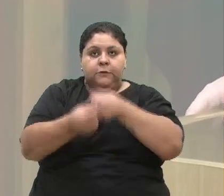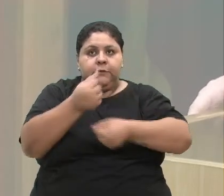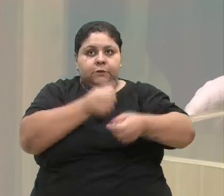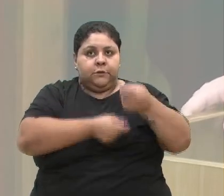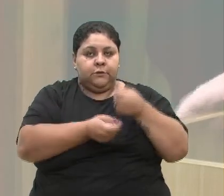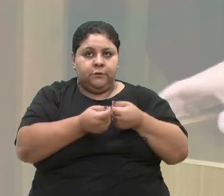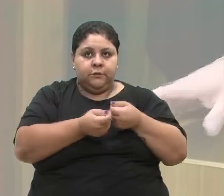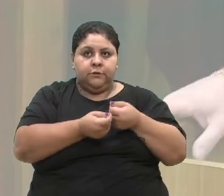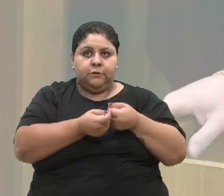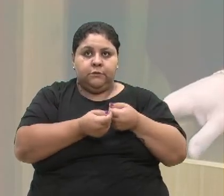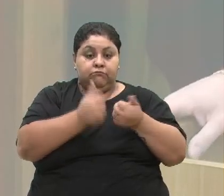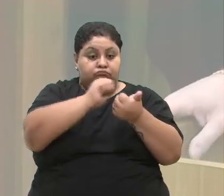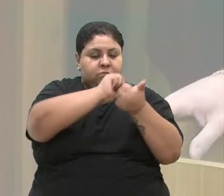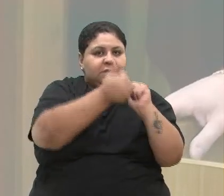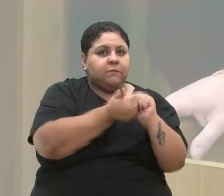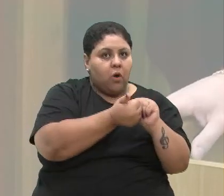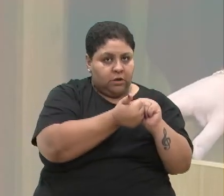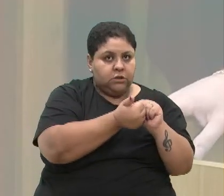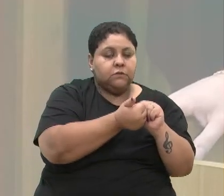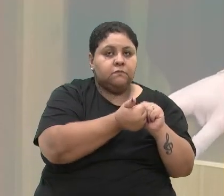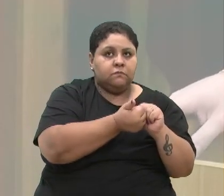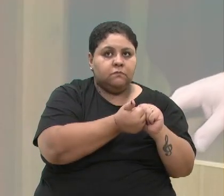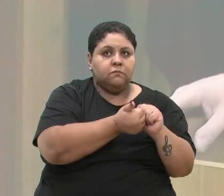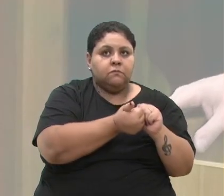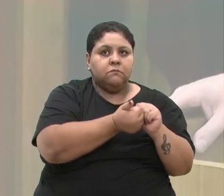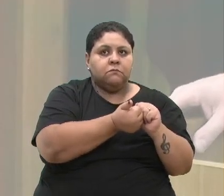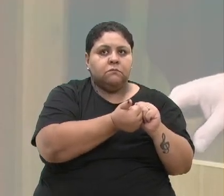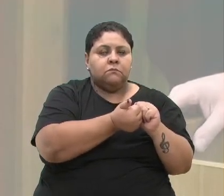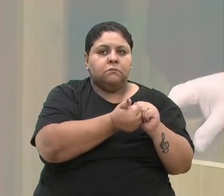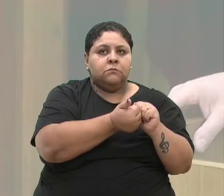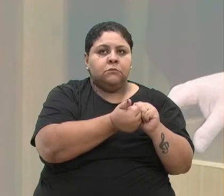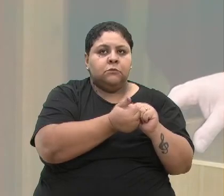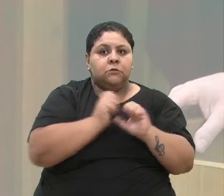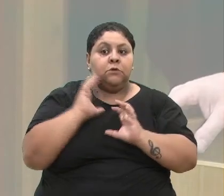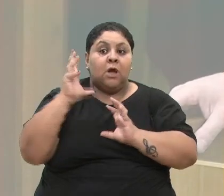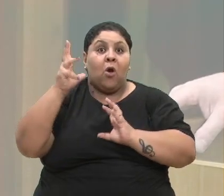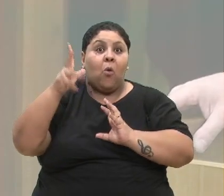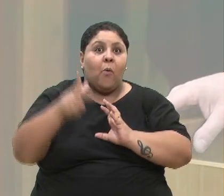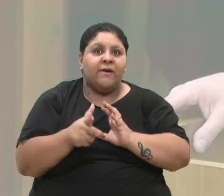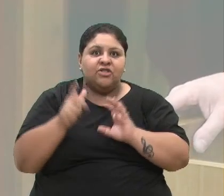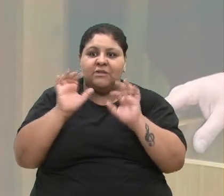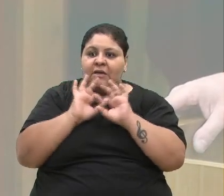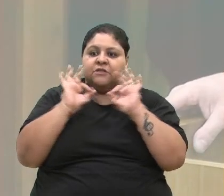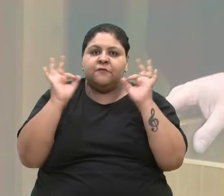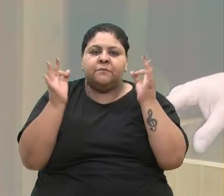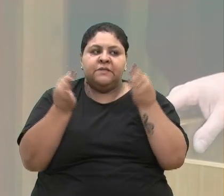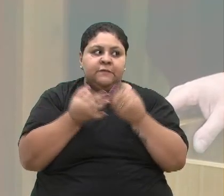sobre a questão esportiva e a quantidade de famílias